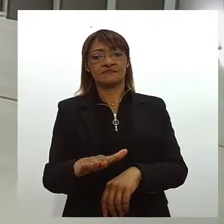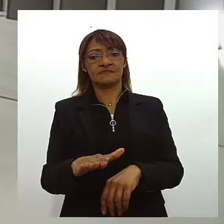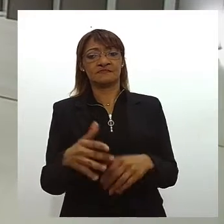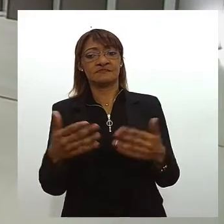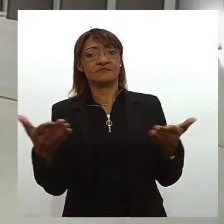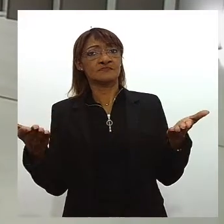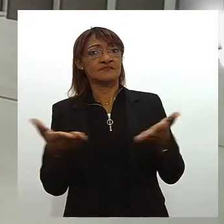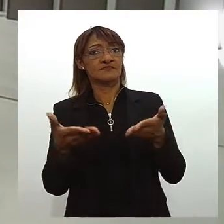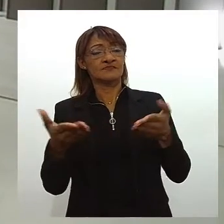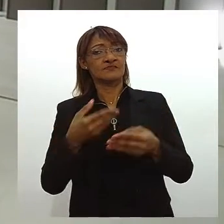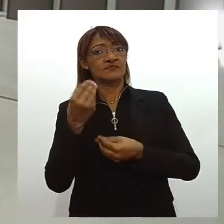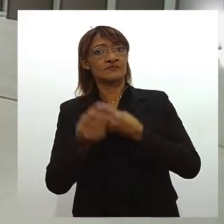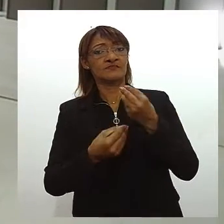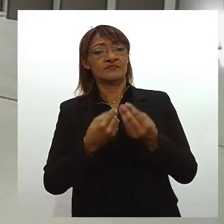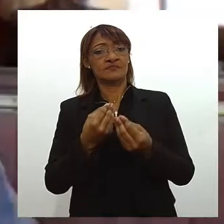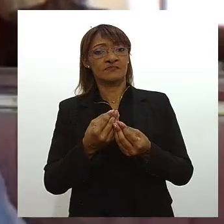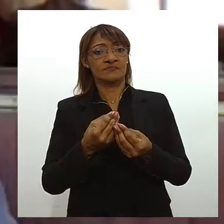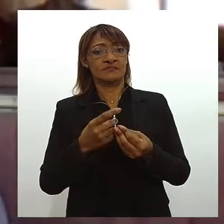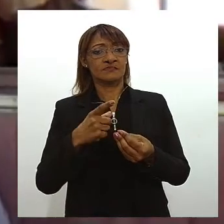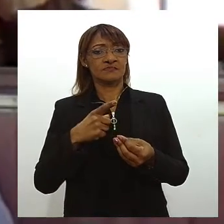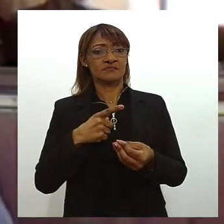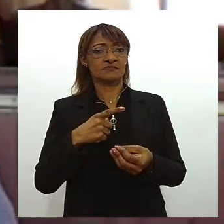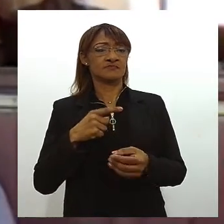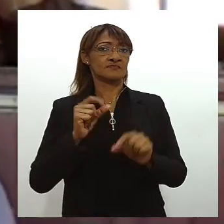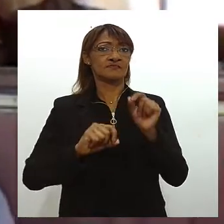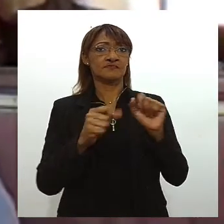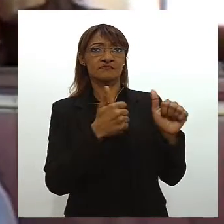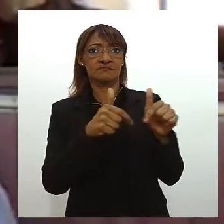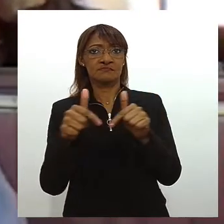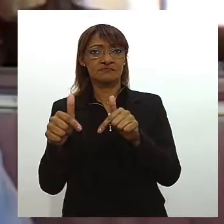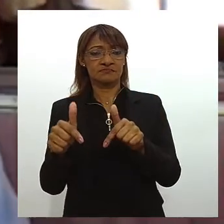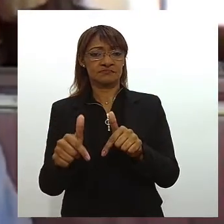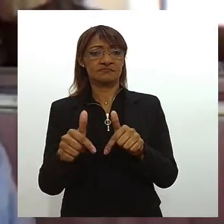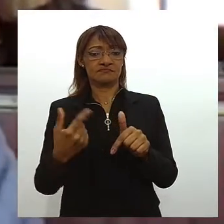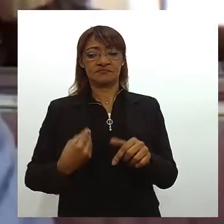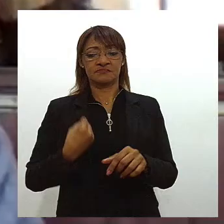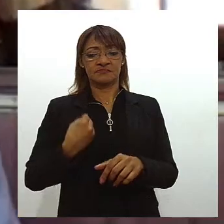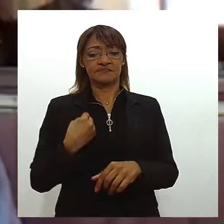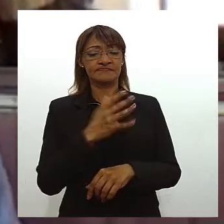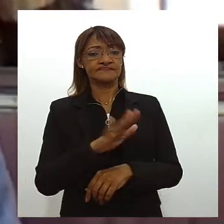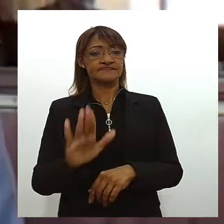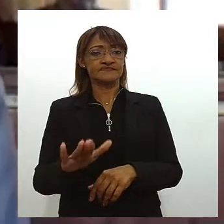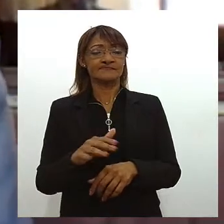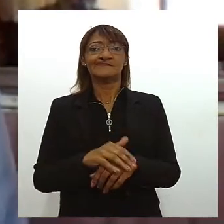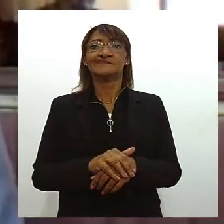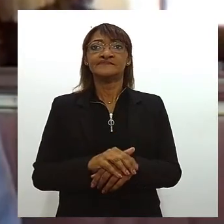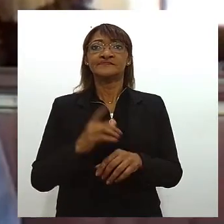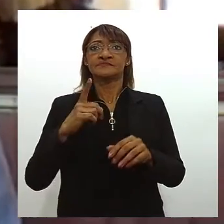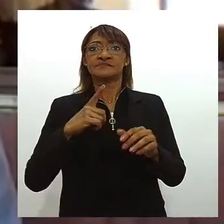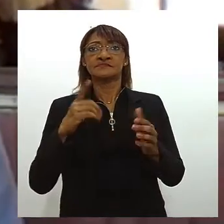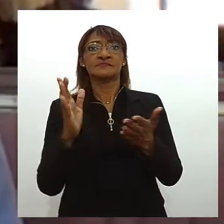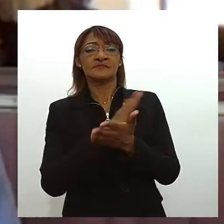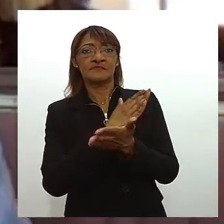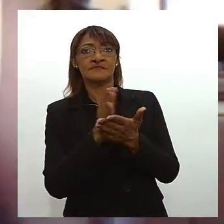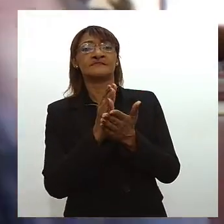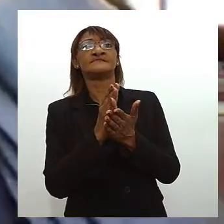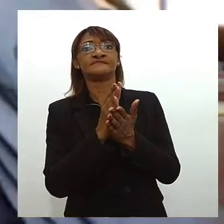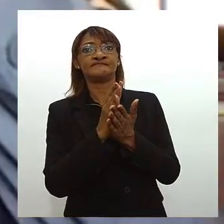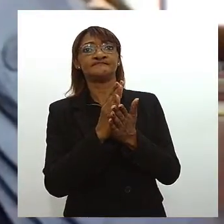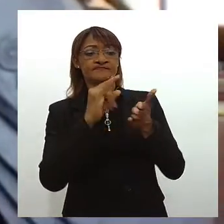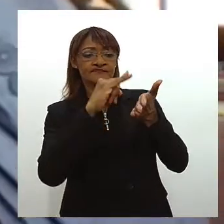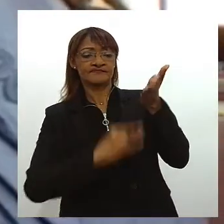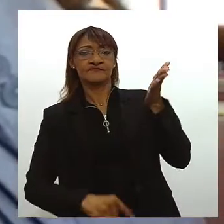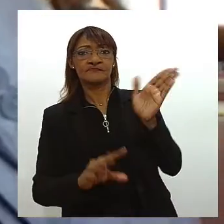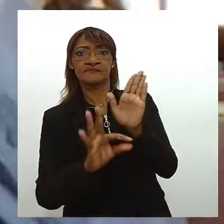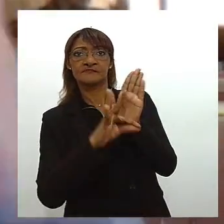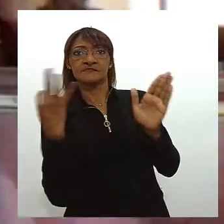grande de tentativa de erradicação do trabalho infantil na realidade mundial, há protocolos internacionais assinados para que nós